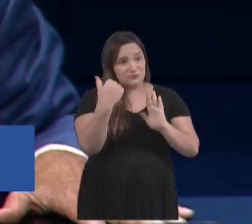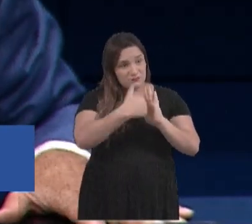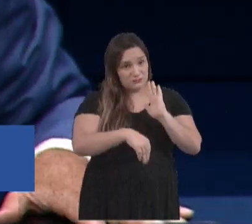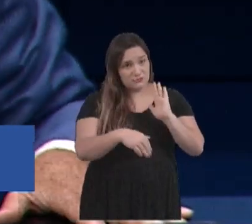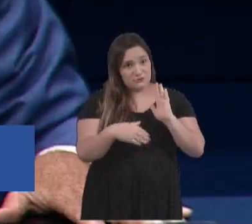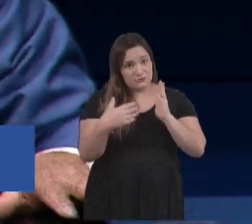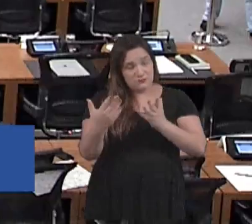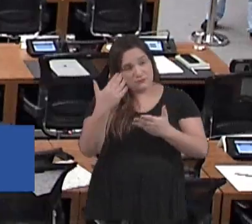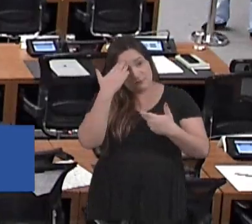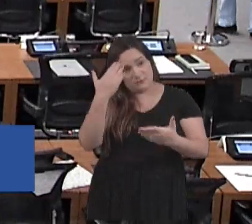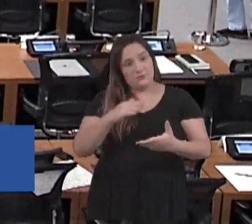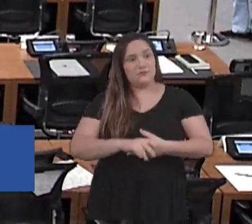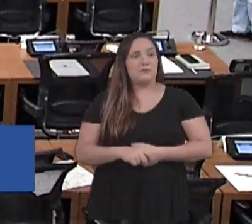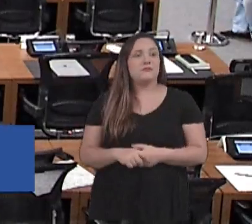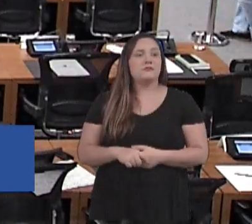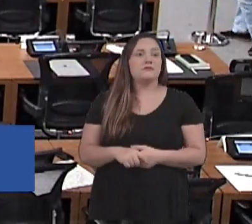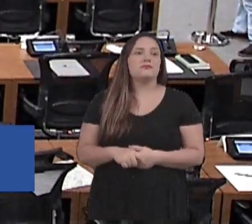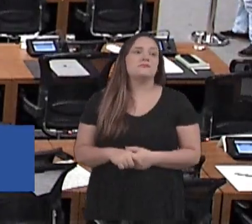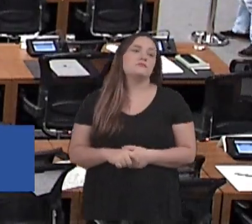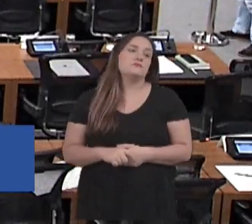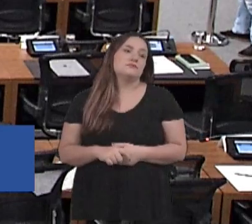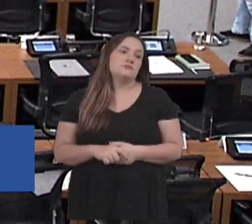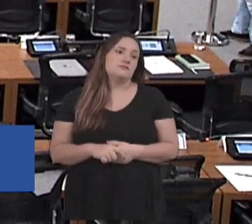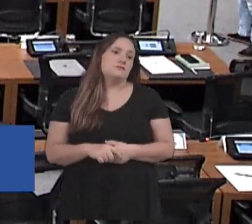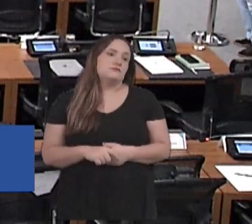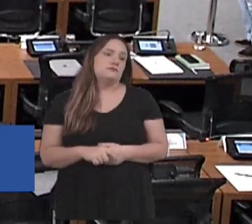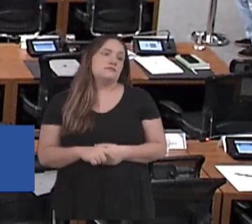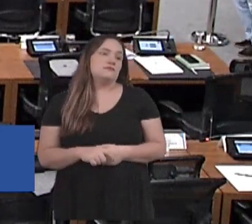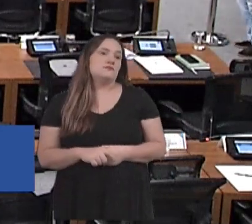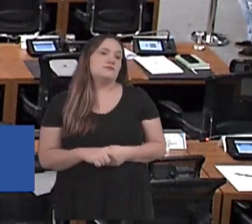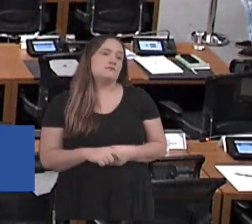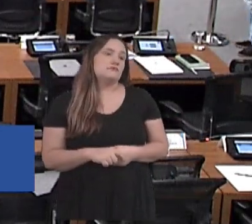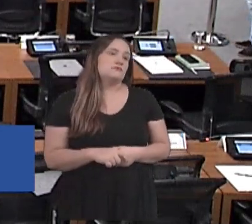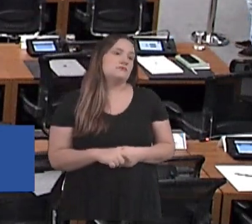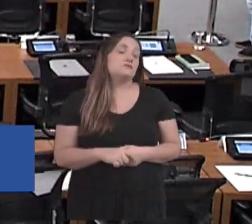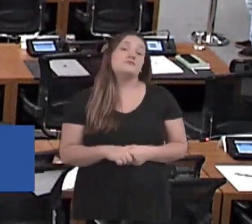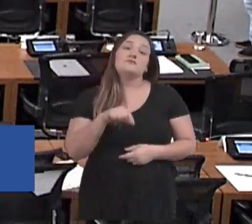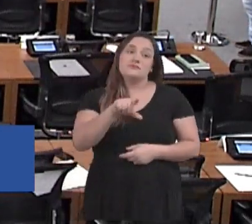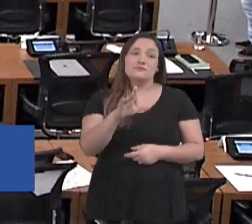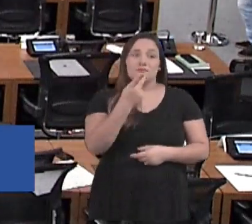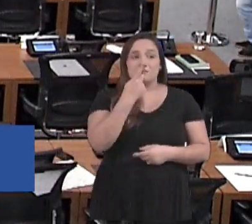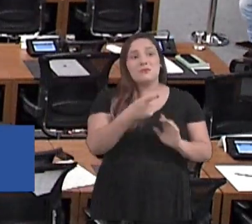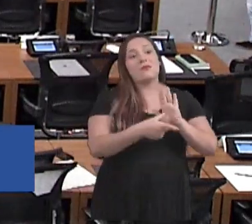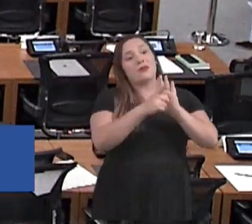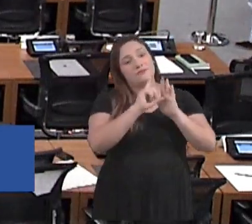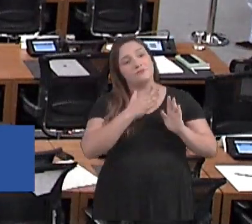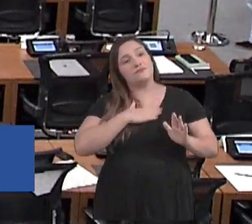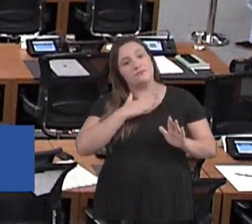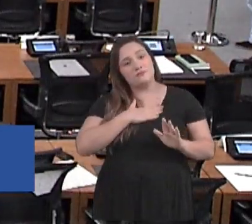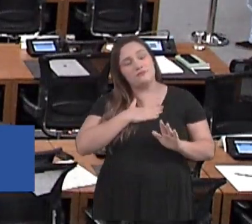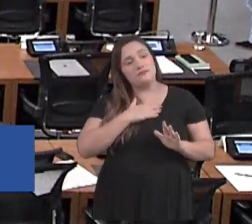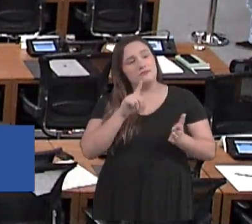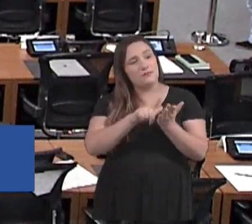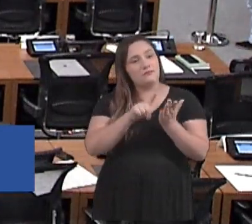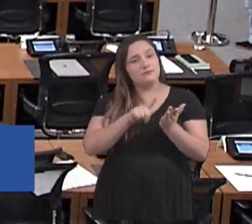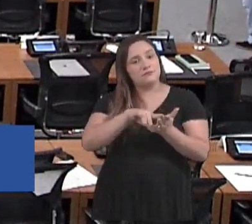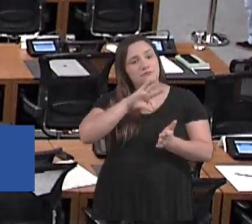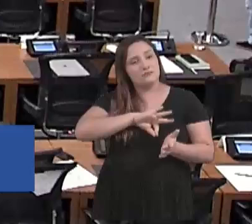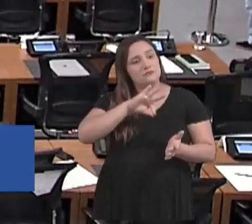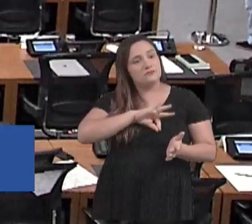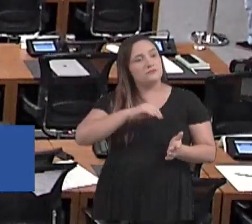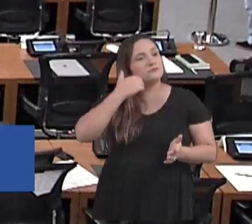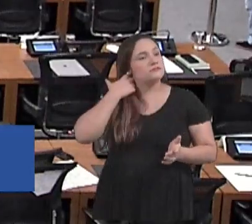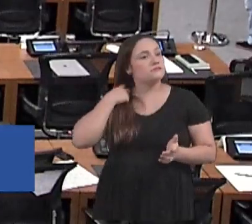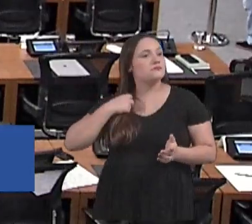deputado? Obrigado. Vossa Excelência anteveu o que eu ia mostrar aqui. Até porque